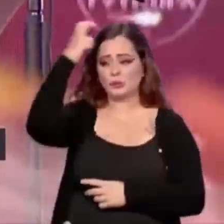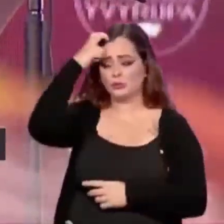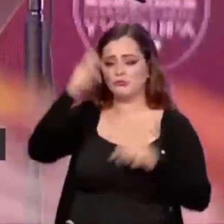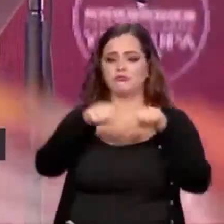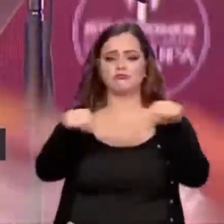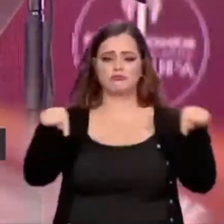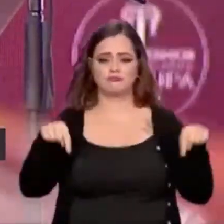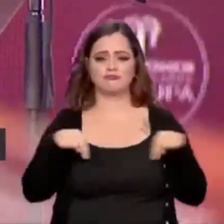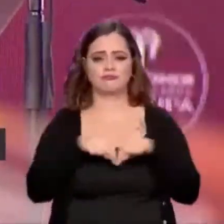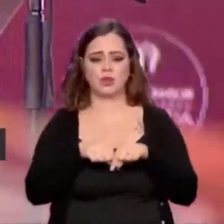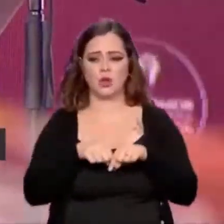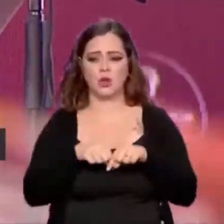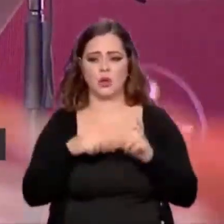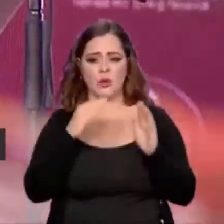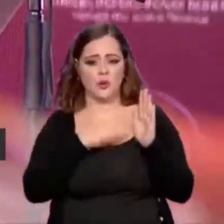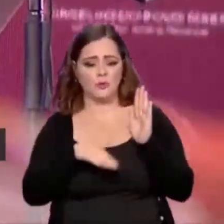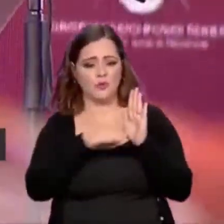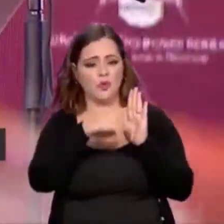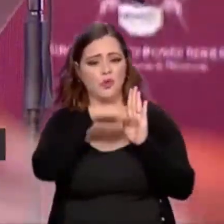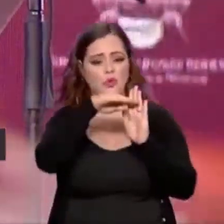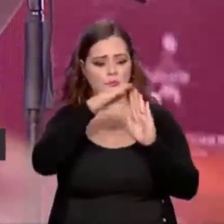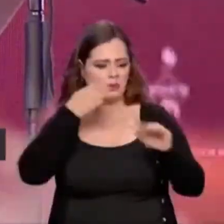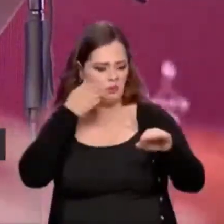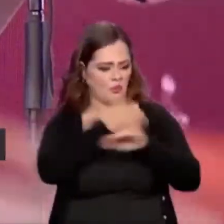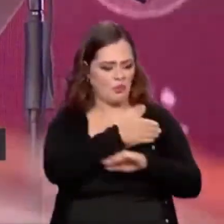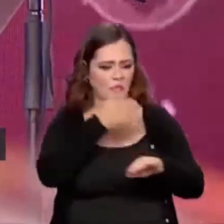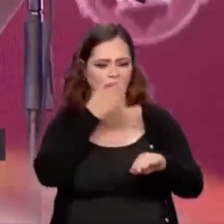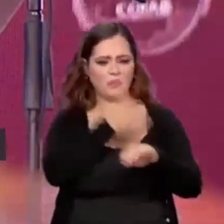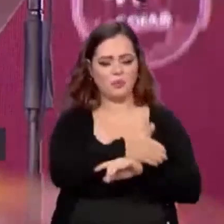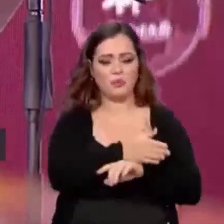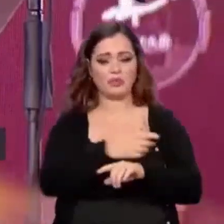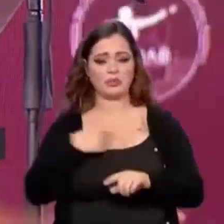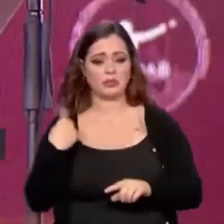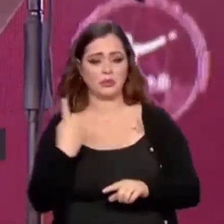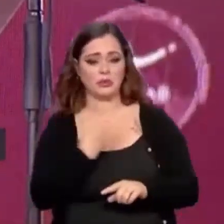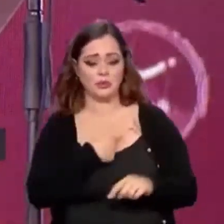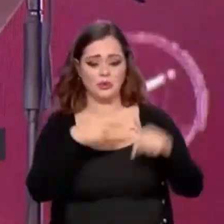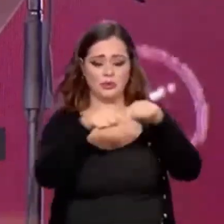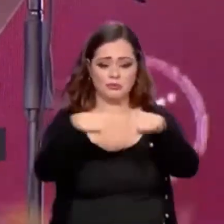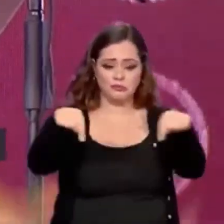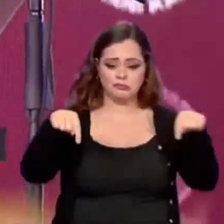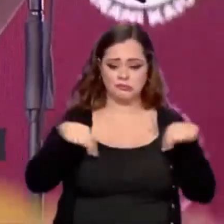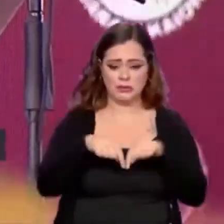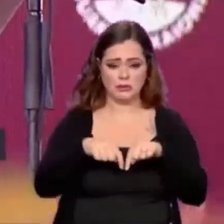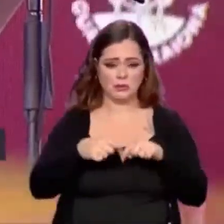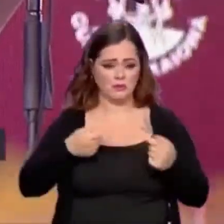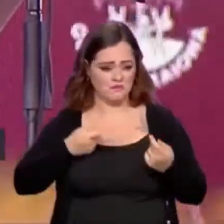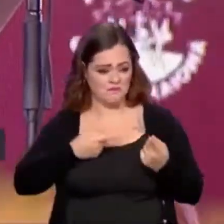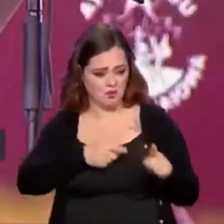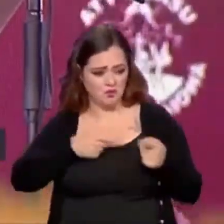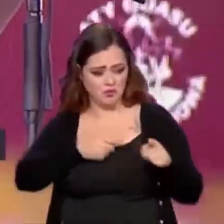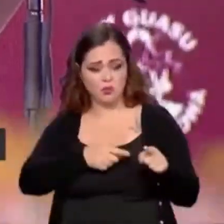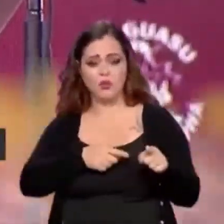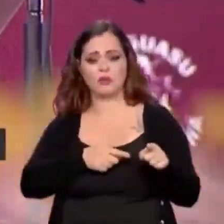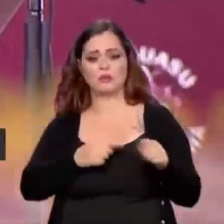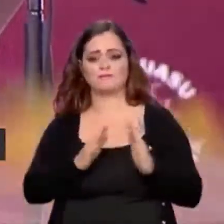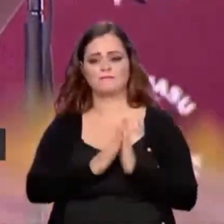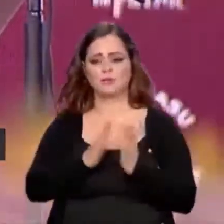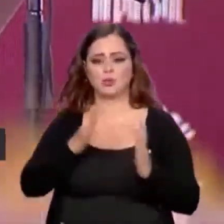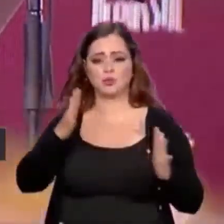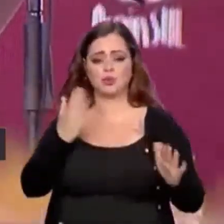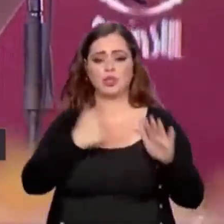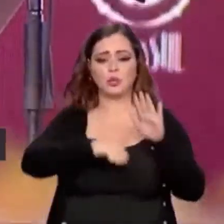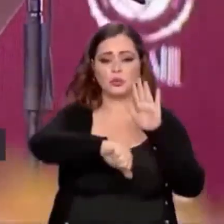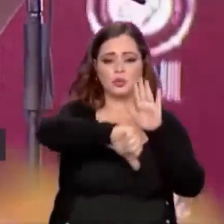territórios. O aumento das invasões aos territórios provocou um aumento enorme de